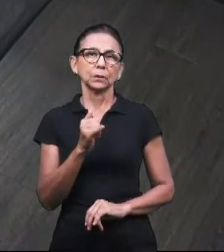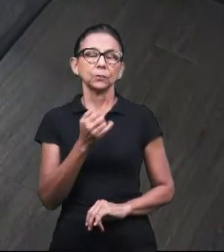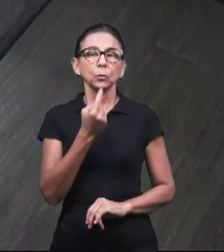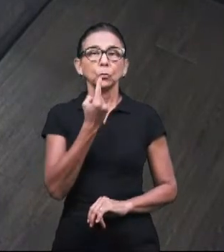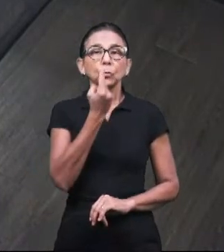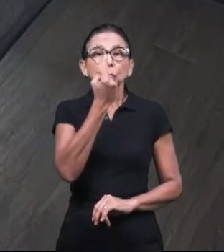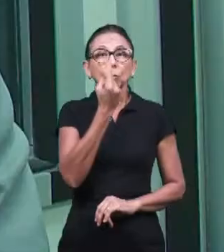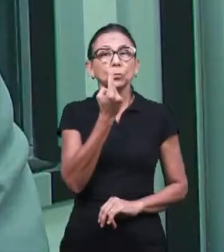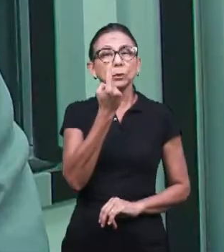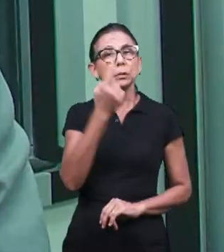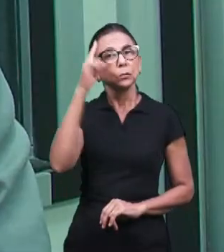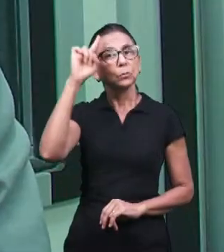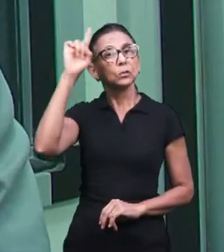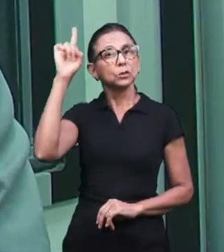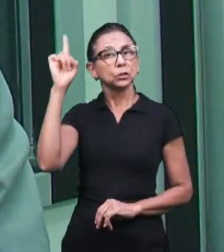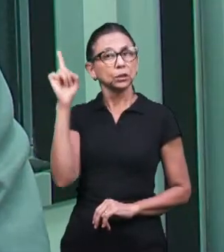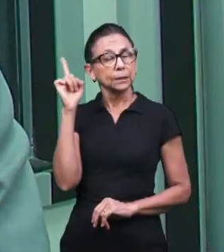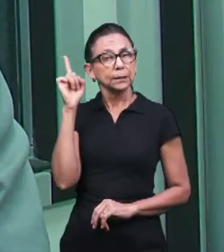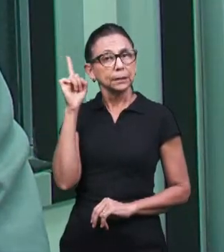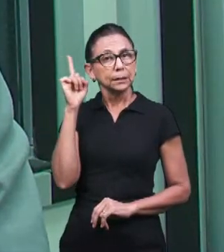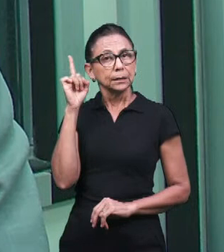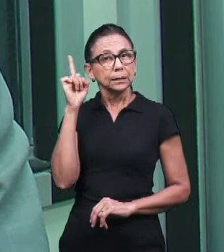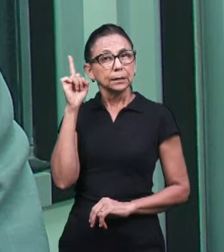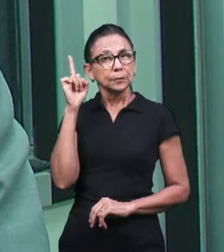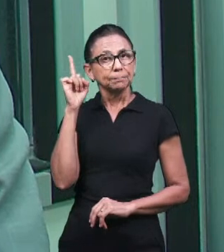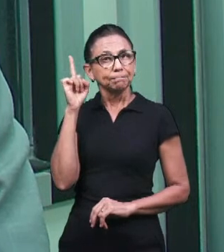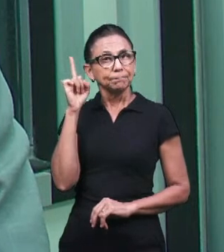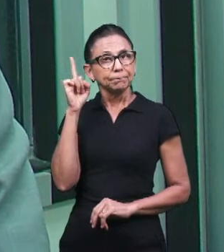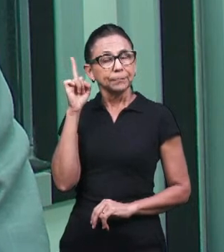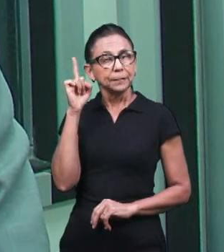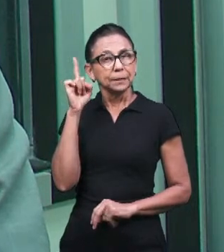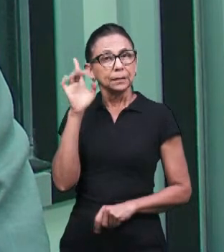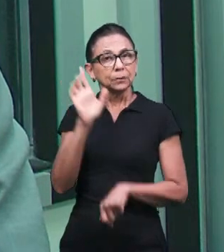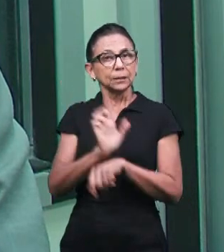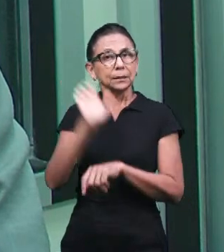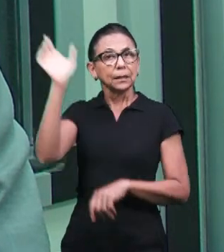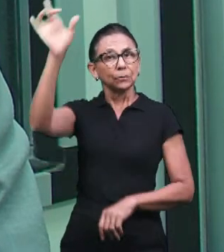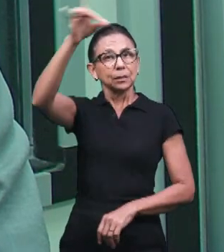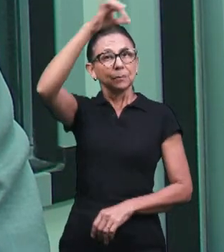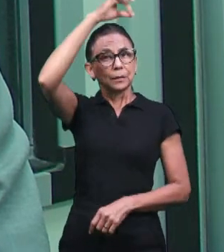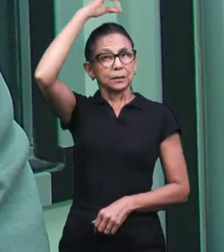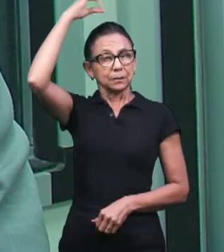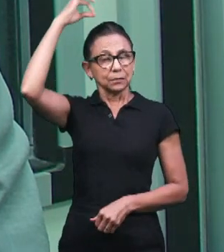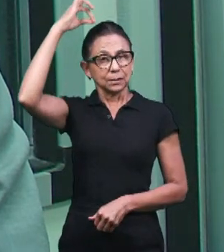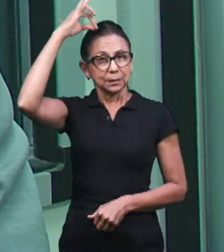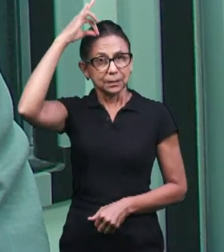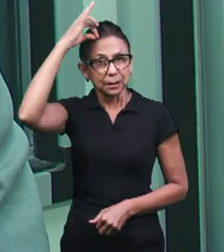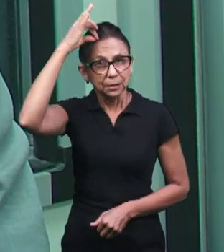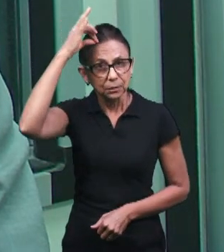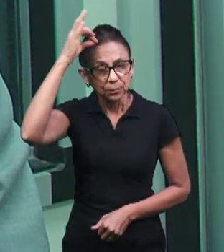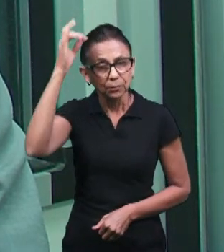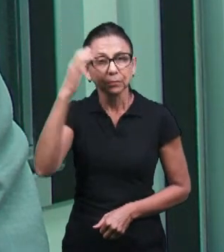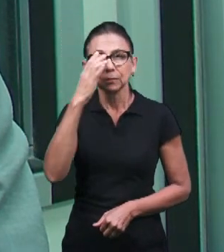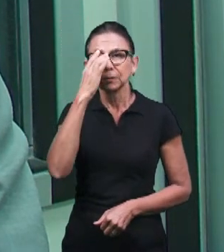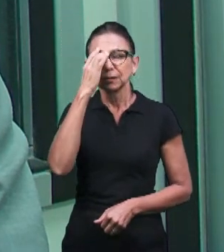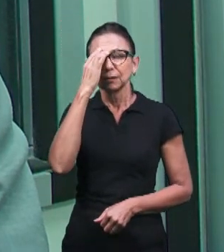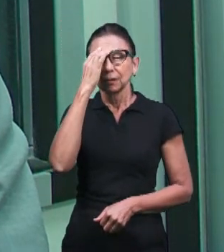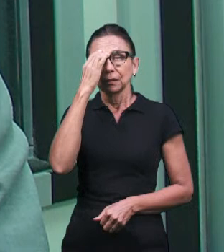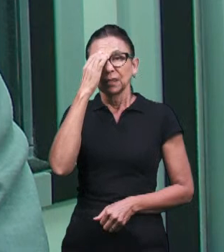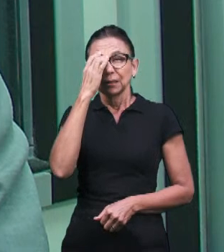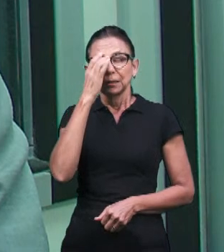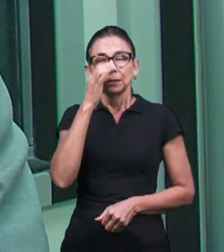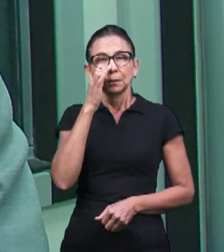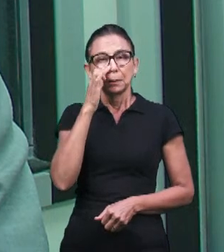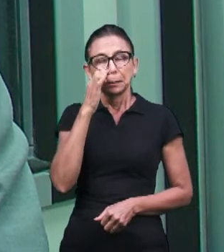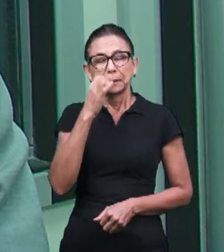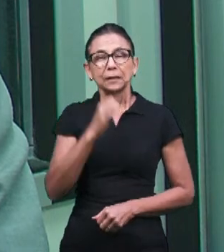do Espírito Santo, no mundo evangélico, em que todos os municípios tiveram a mesma direção.